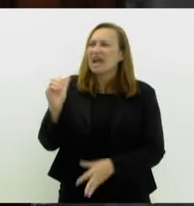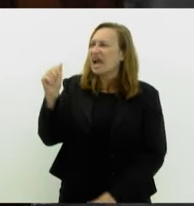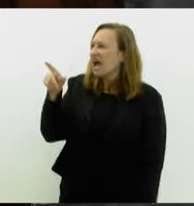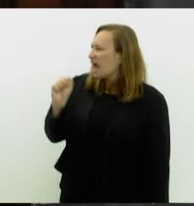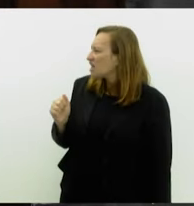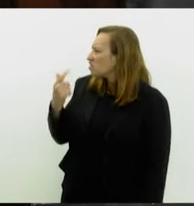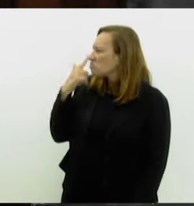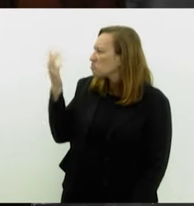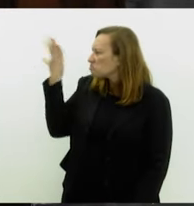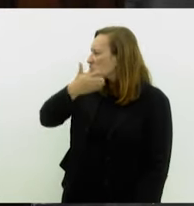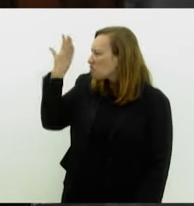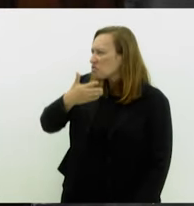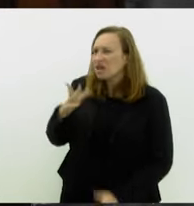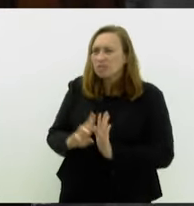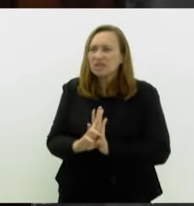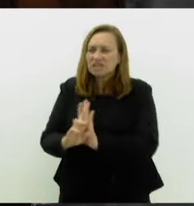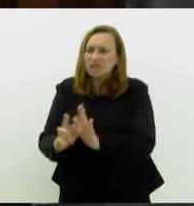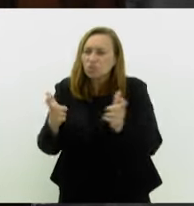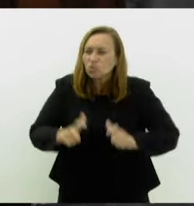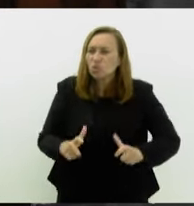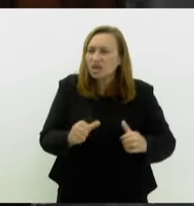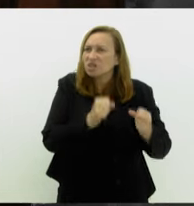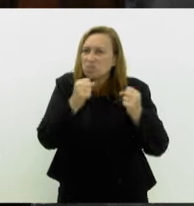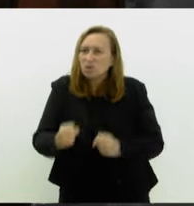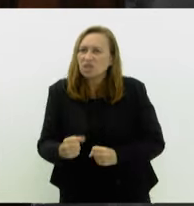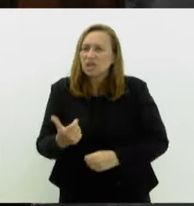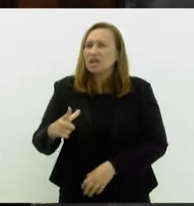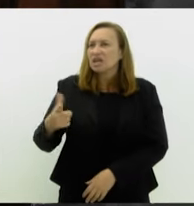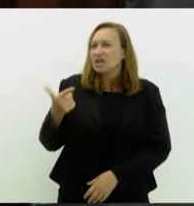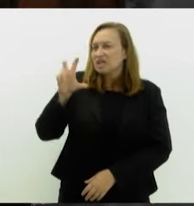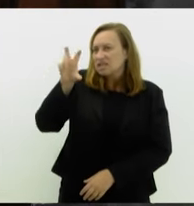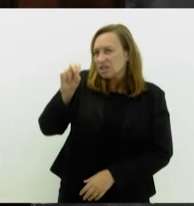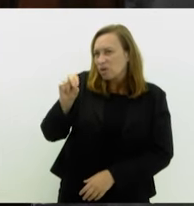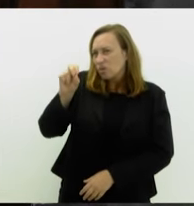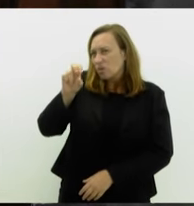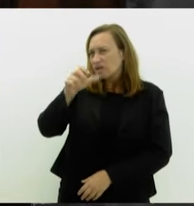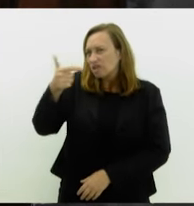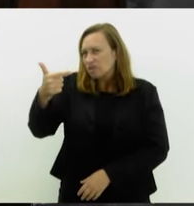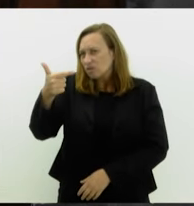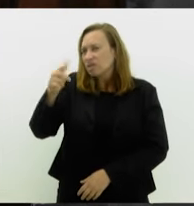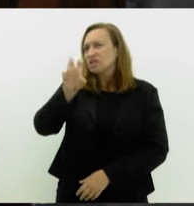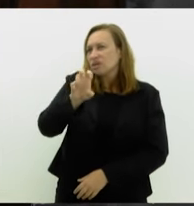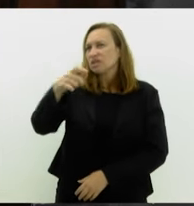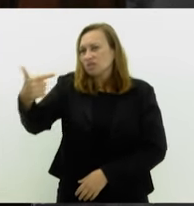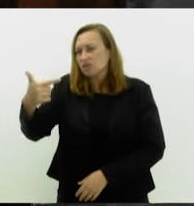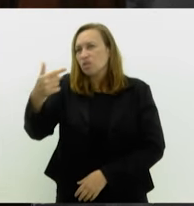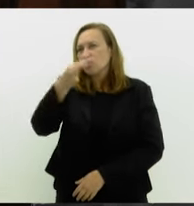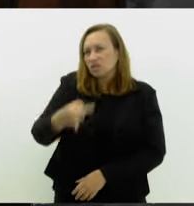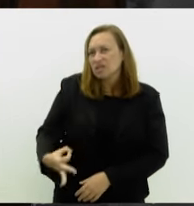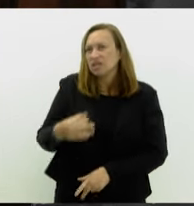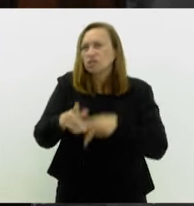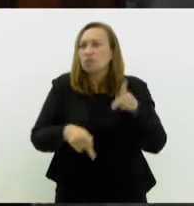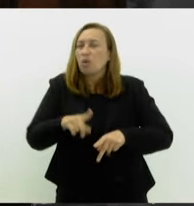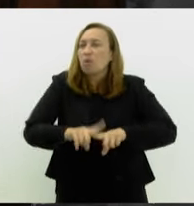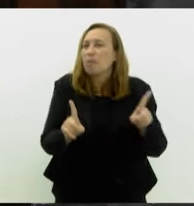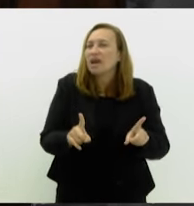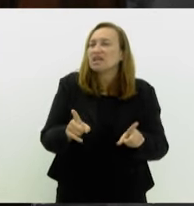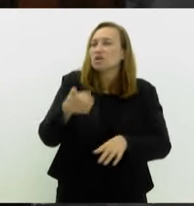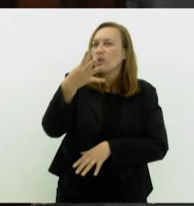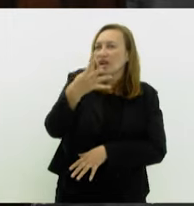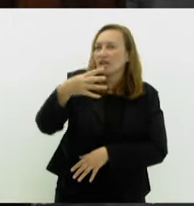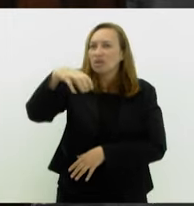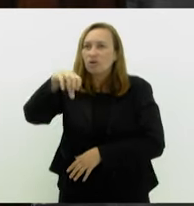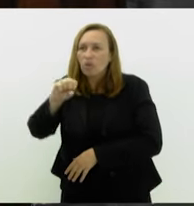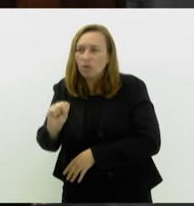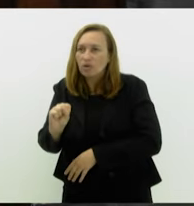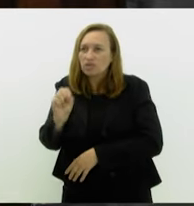vê representada nos espaços de poder nós somos 52% da população mas 48% são